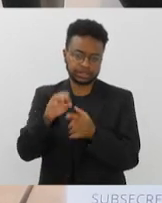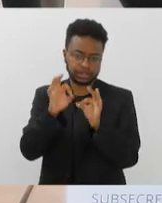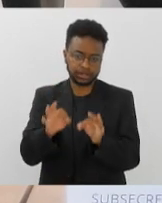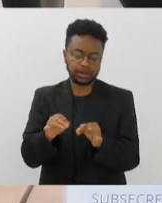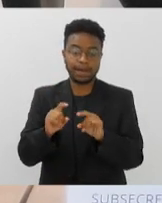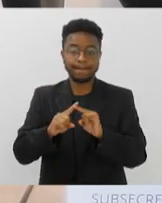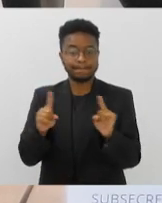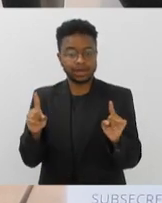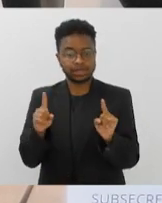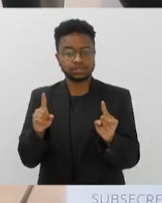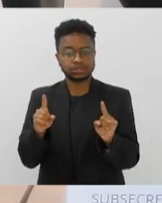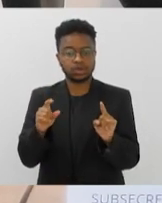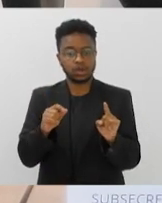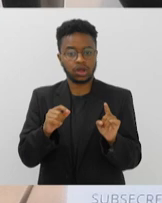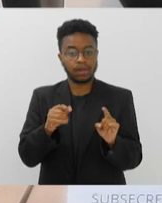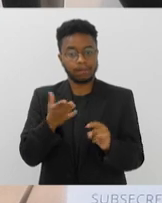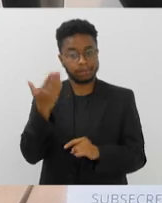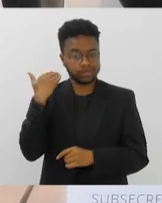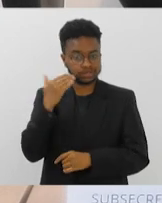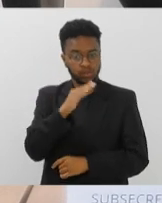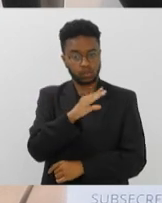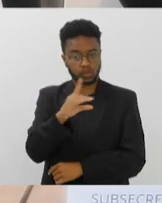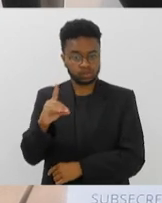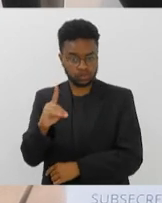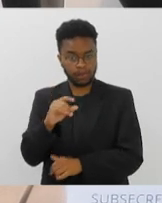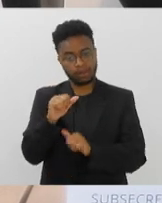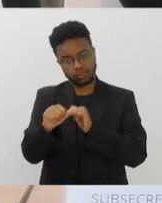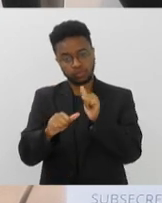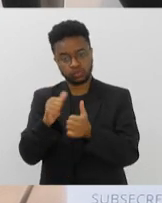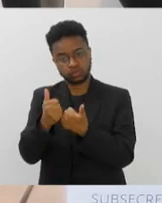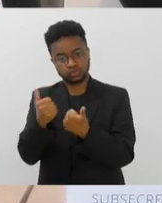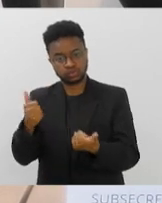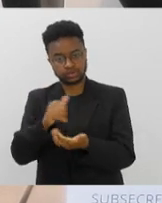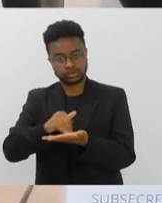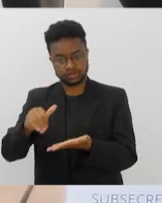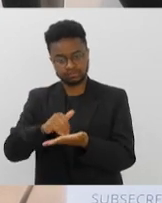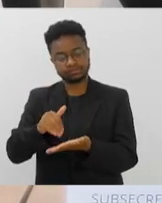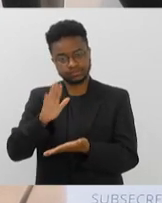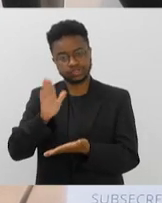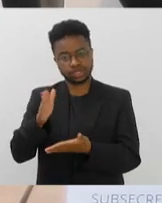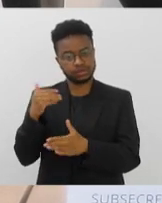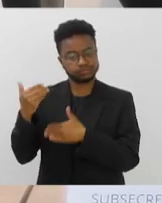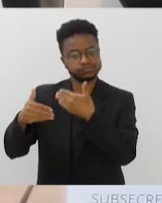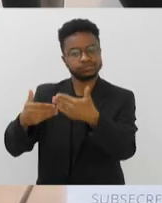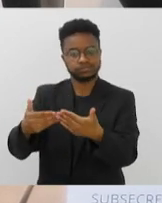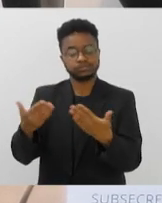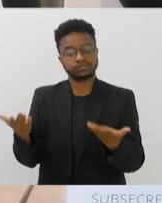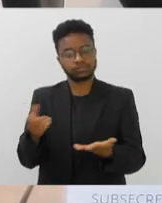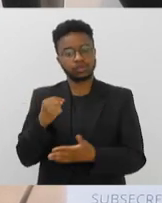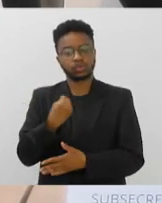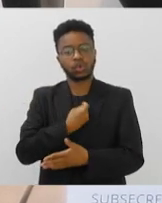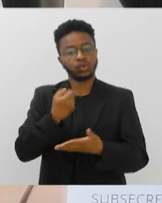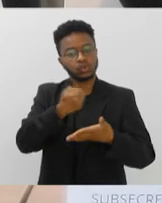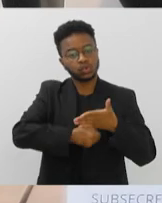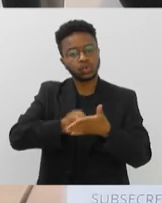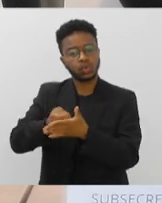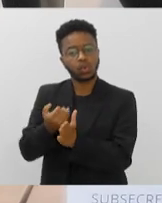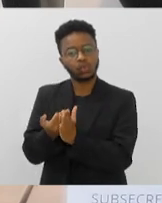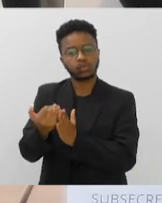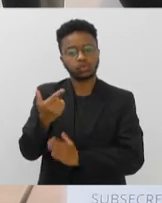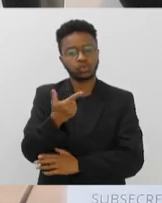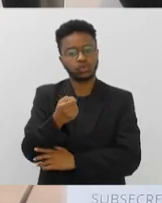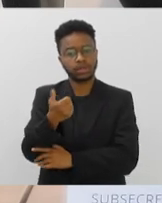mas sair de coordenação Coordenadoria para subsecretaria já foi um grande avanço a gente vem lutando por isso desde